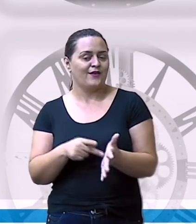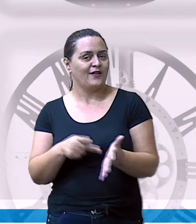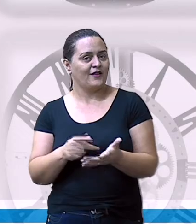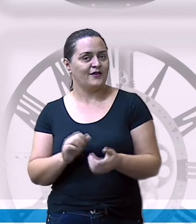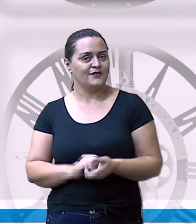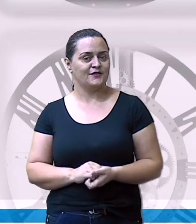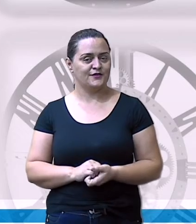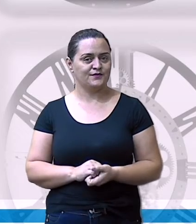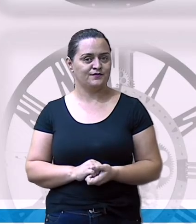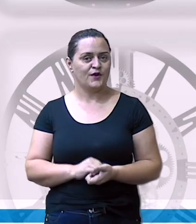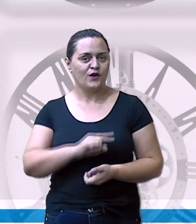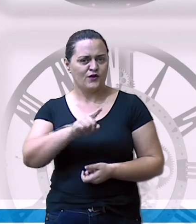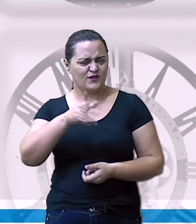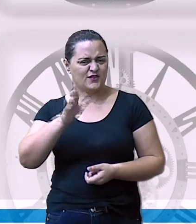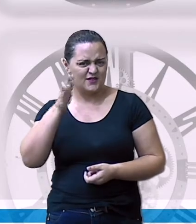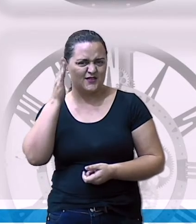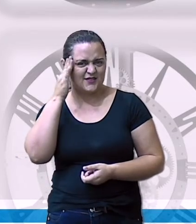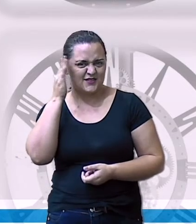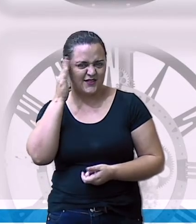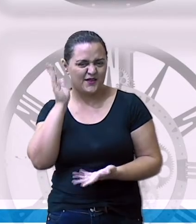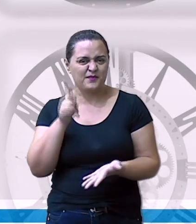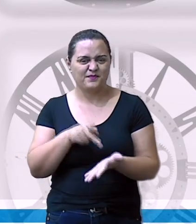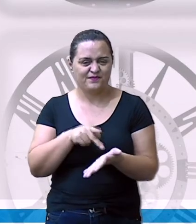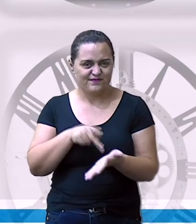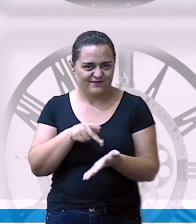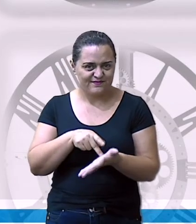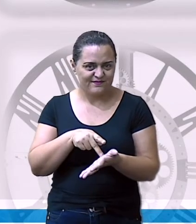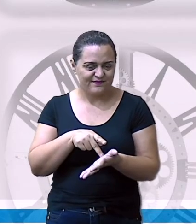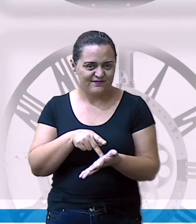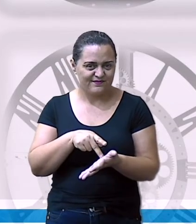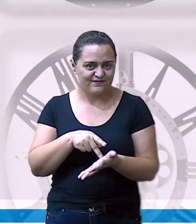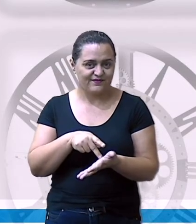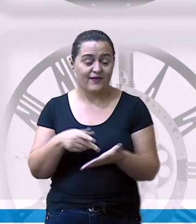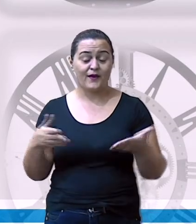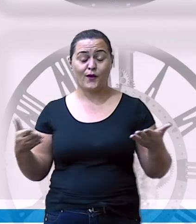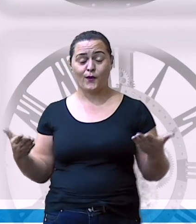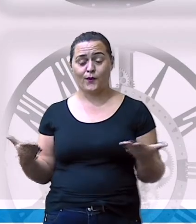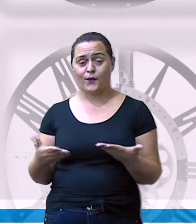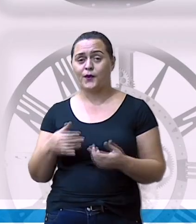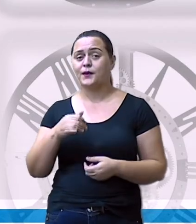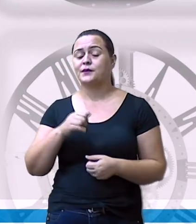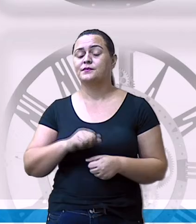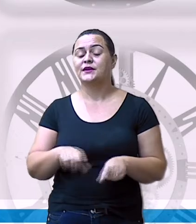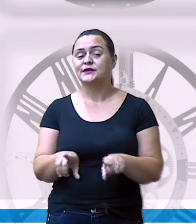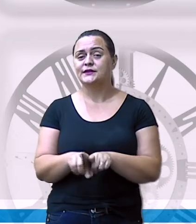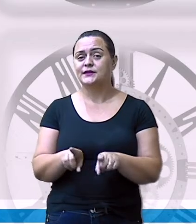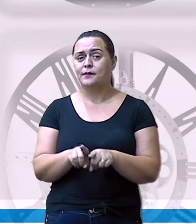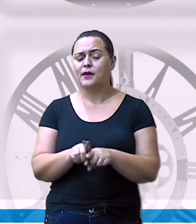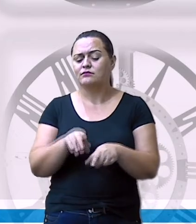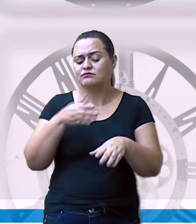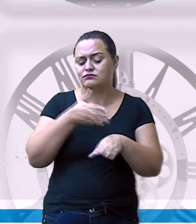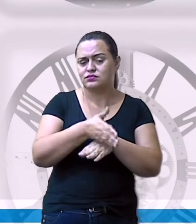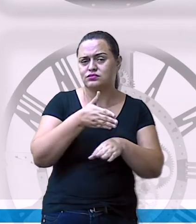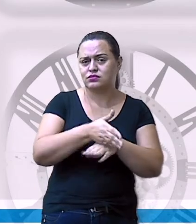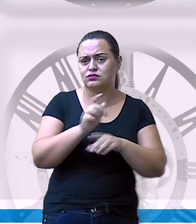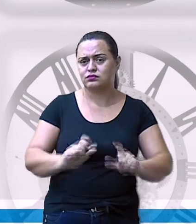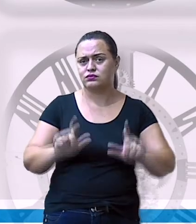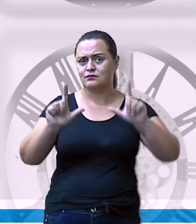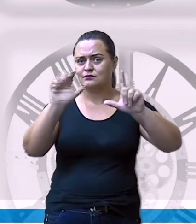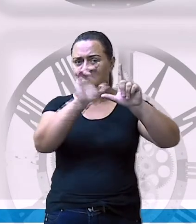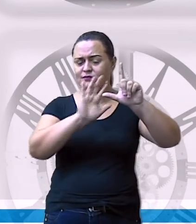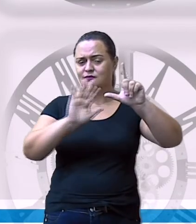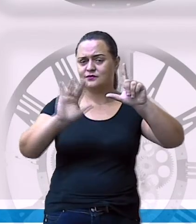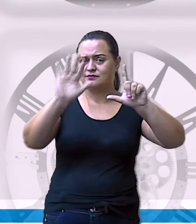como é que faz tudo isso, não é mesmo? Pois é, para acessar nossa plataforma SMED-GV, você